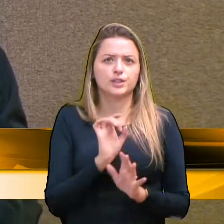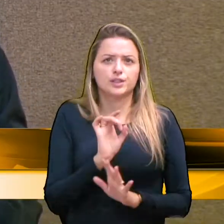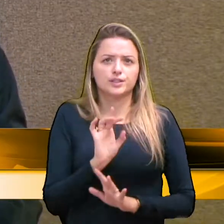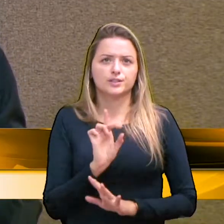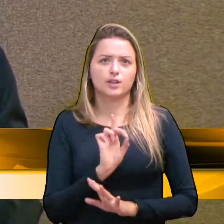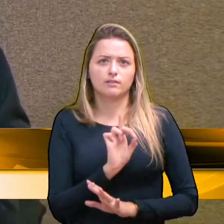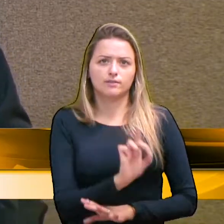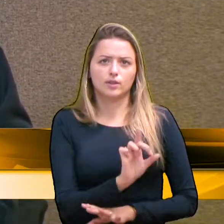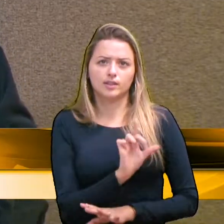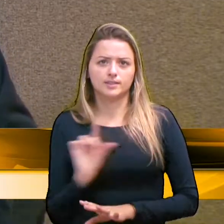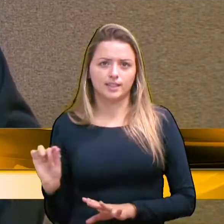cariado, caiu da boca, né?